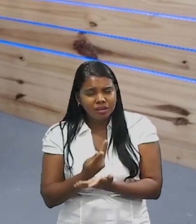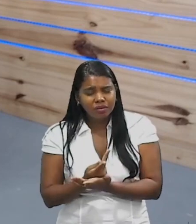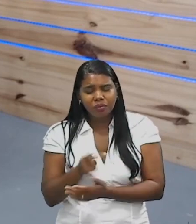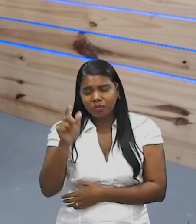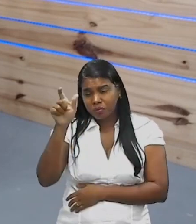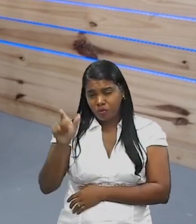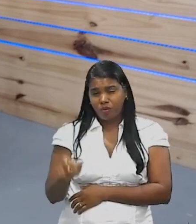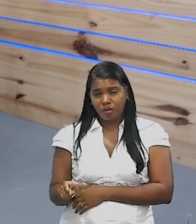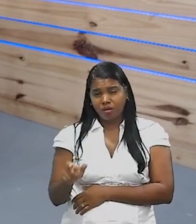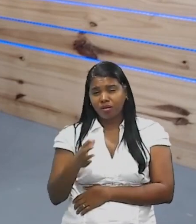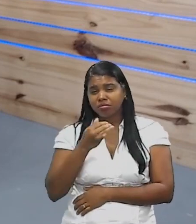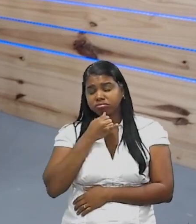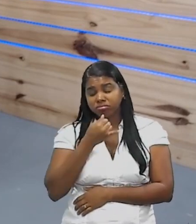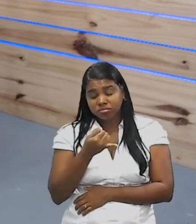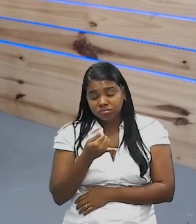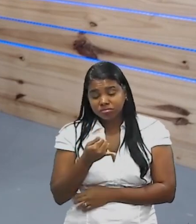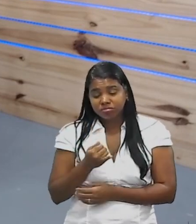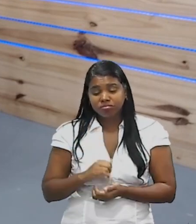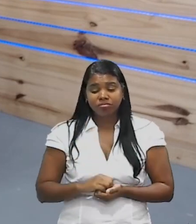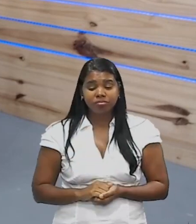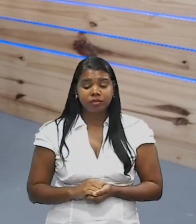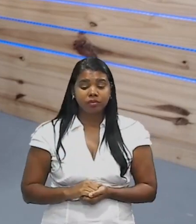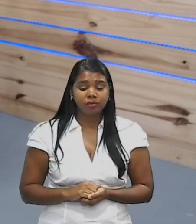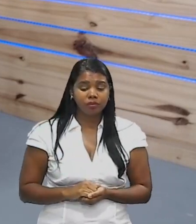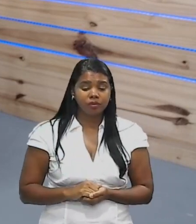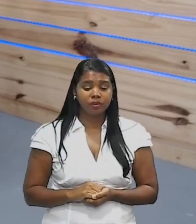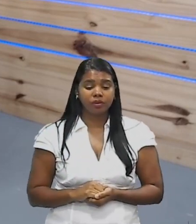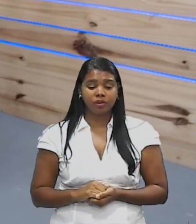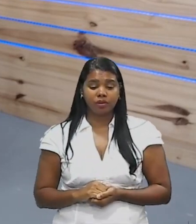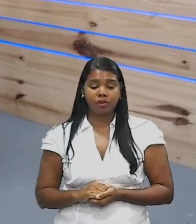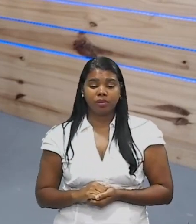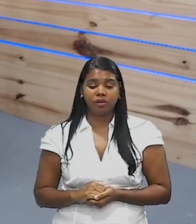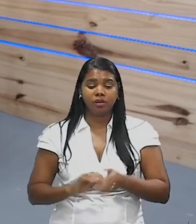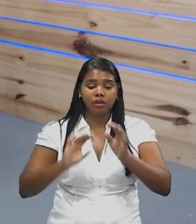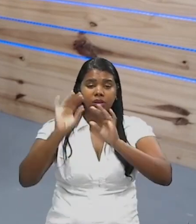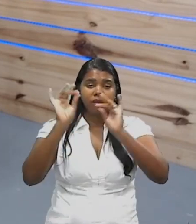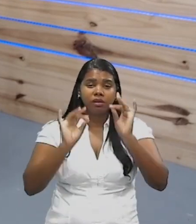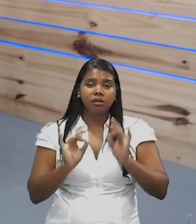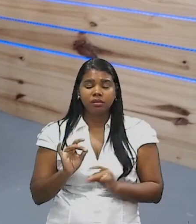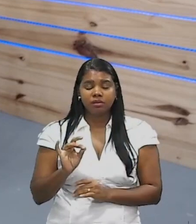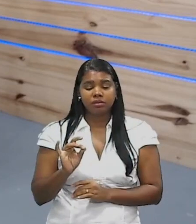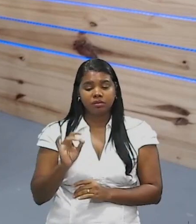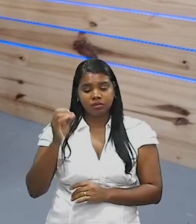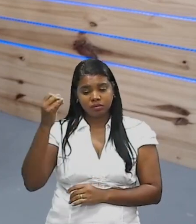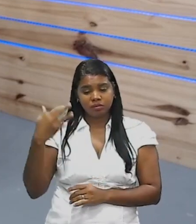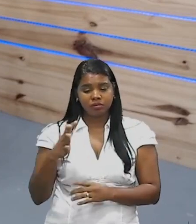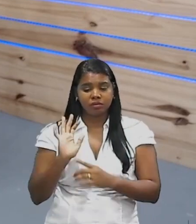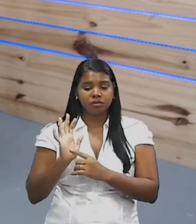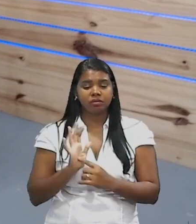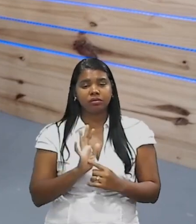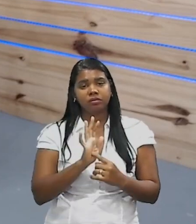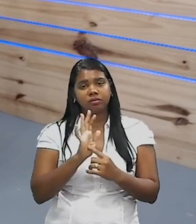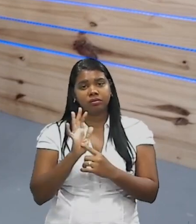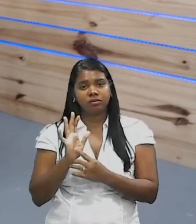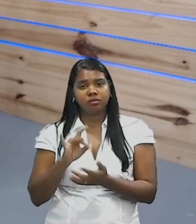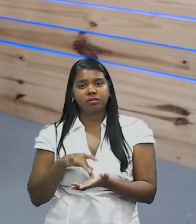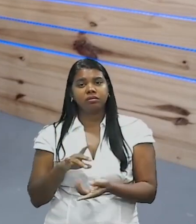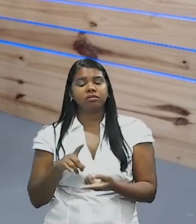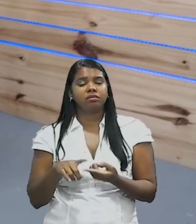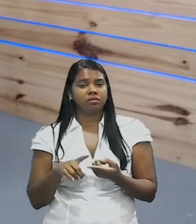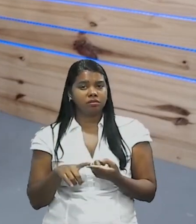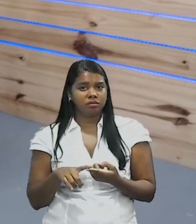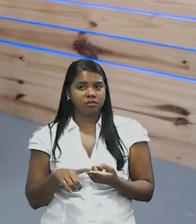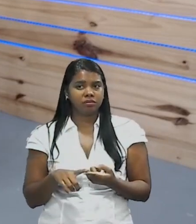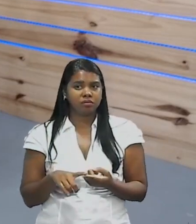cliente, de repente essa falha externa possa agredir a integridade física ou